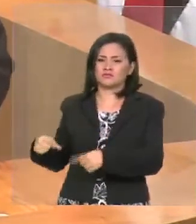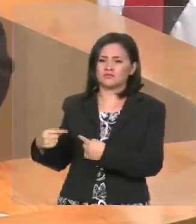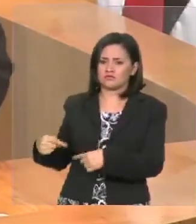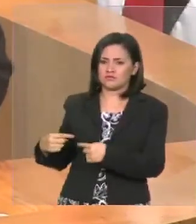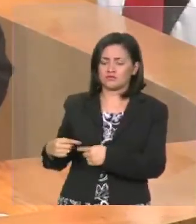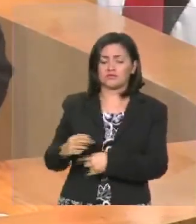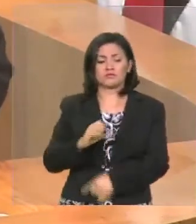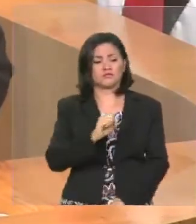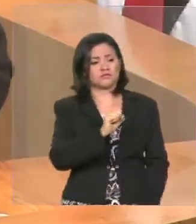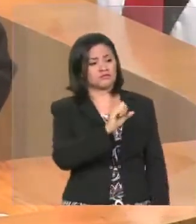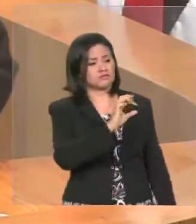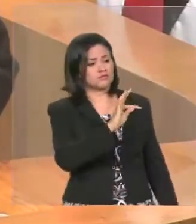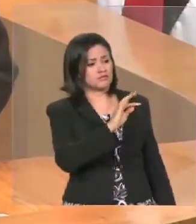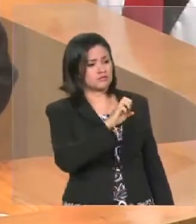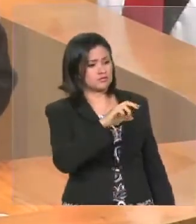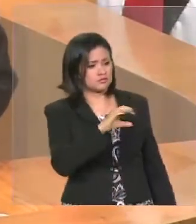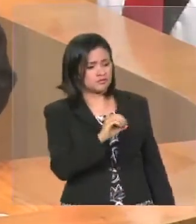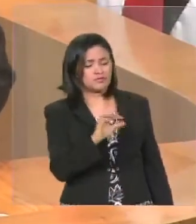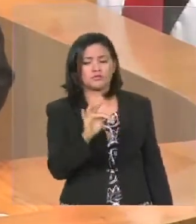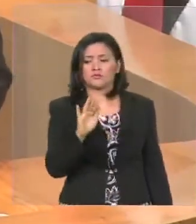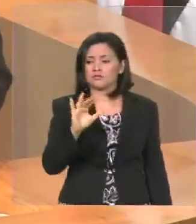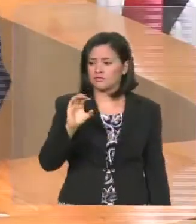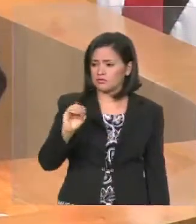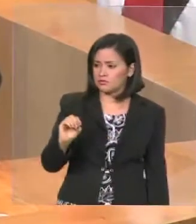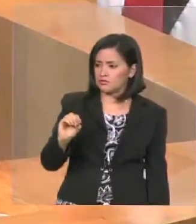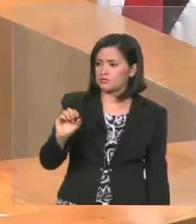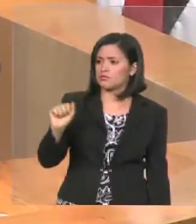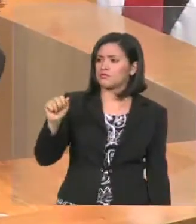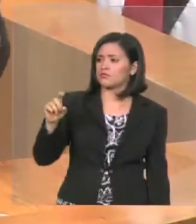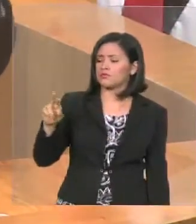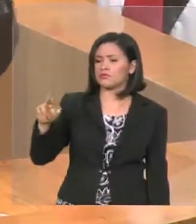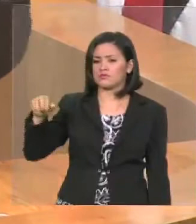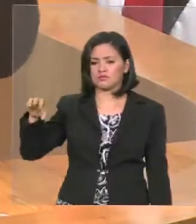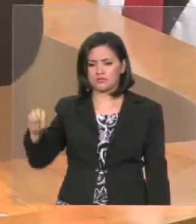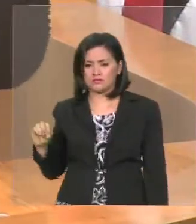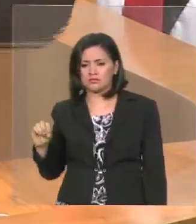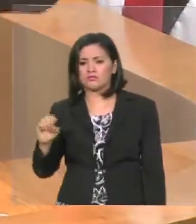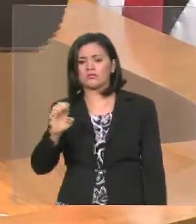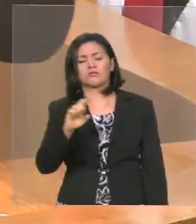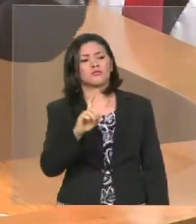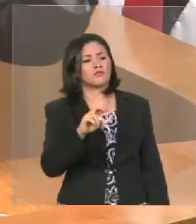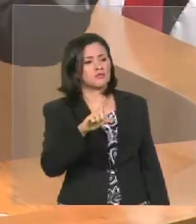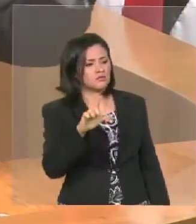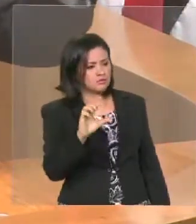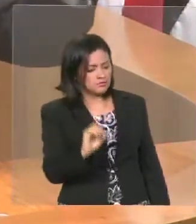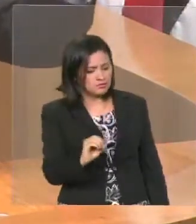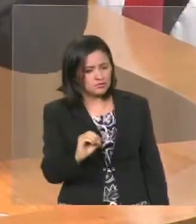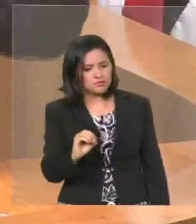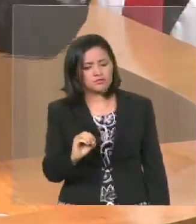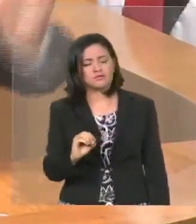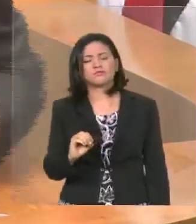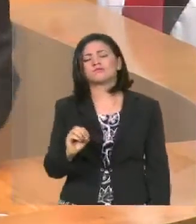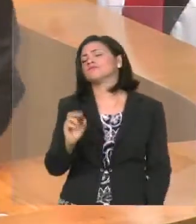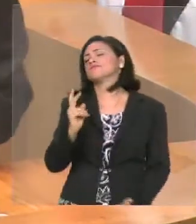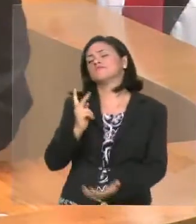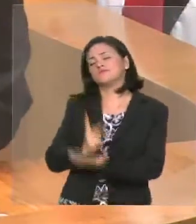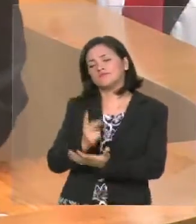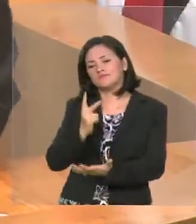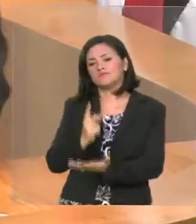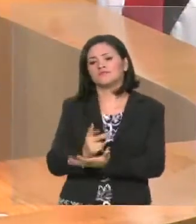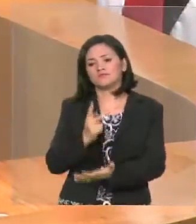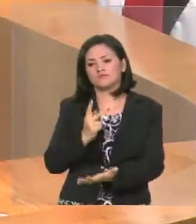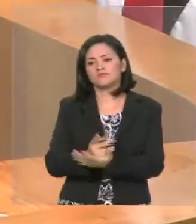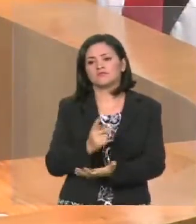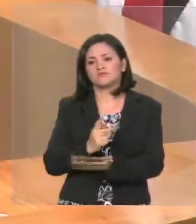deputado Adriano Sarney, deputado Edilásio, a velha prática política que permeia os nossos dias.